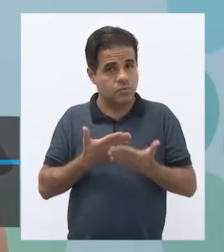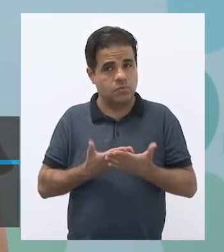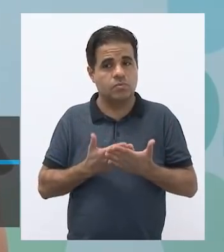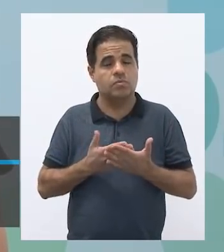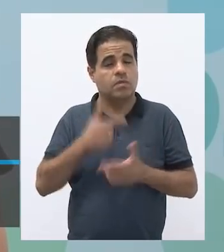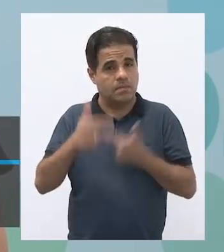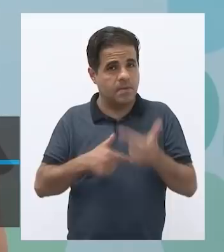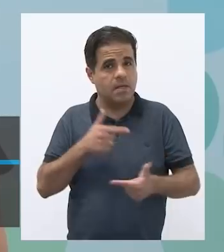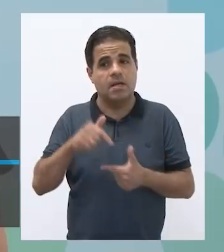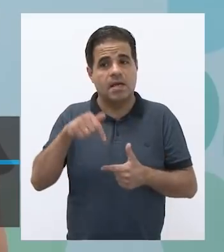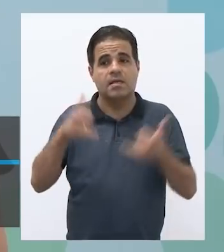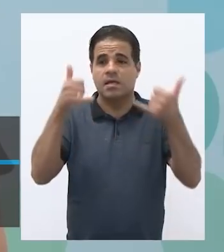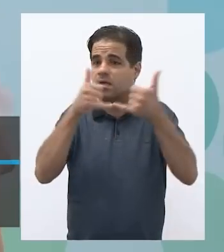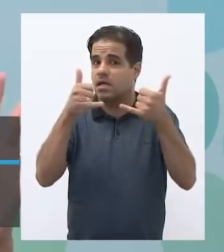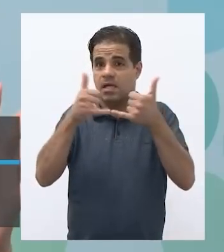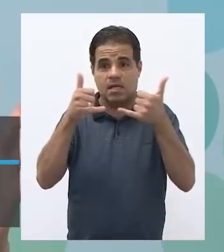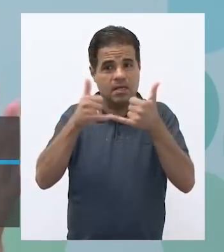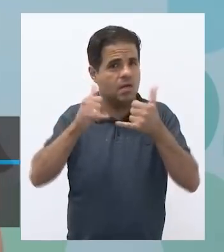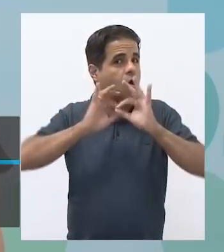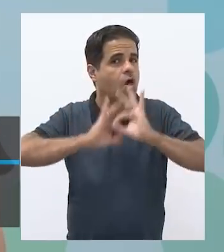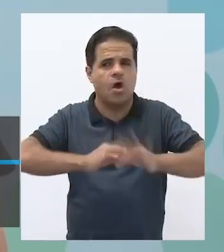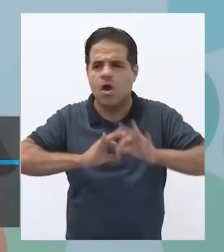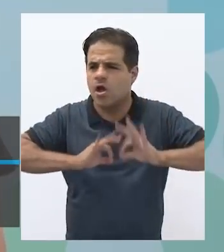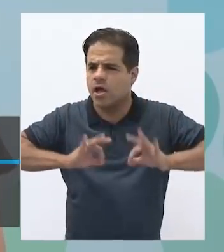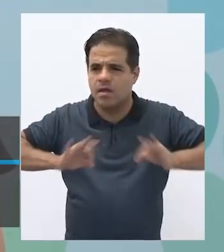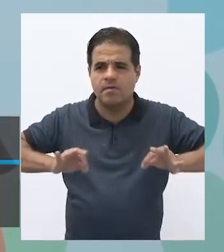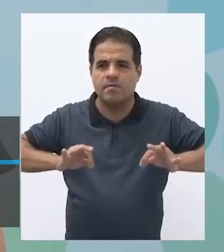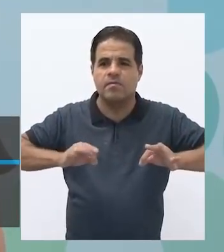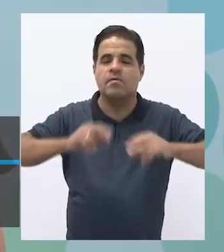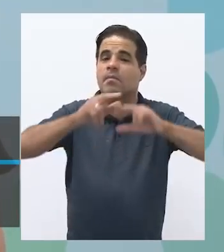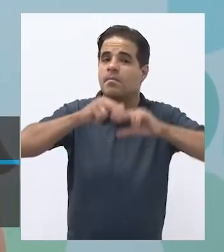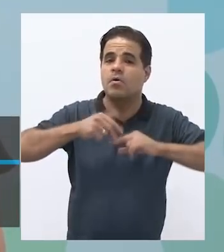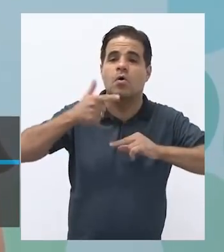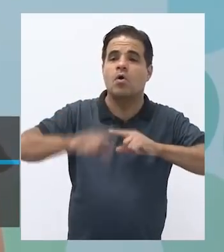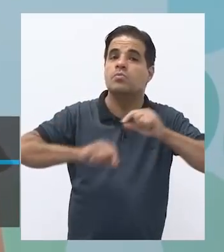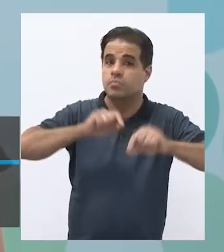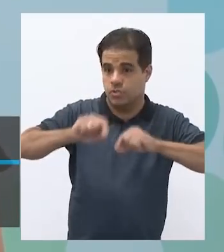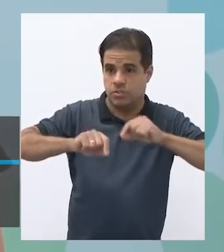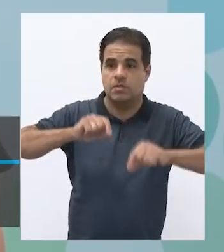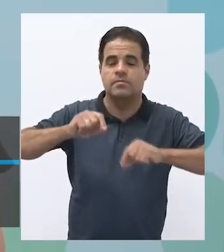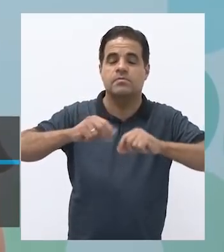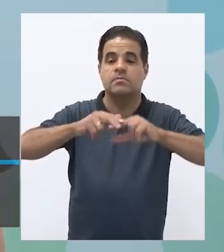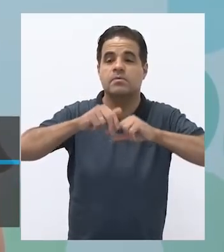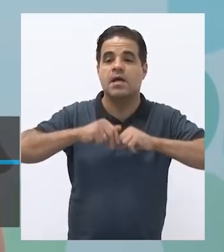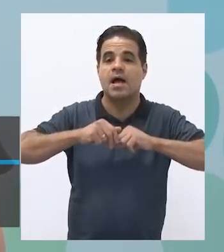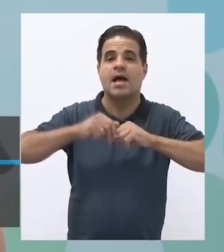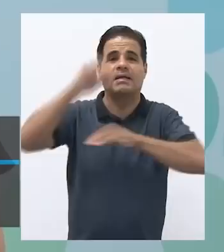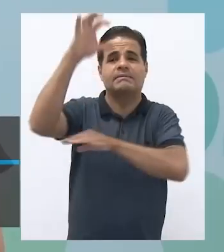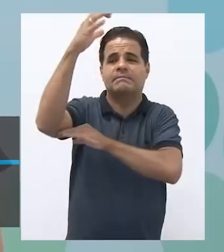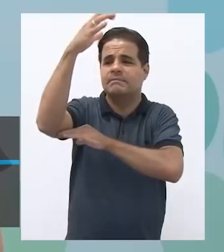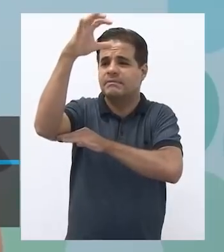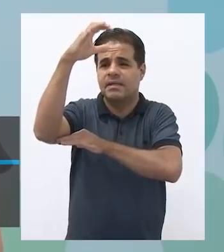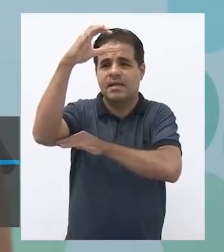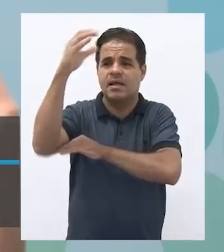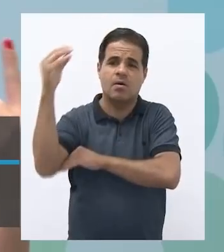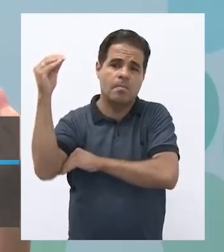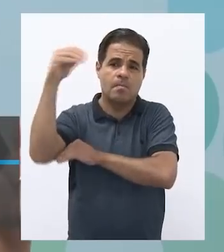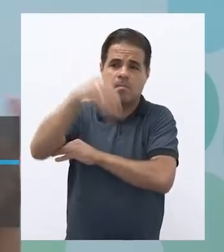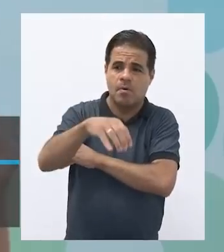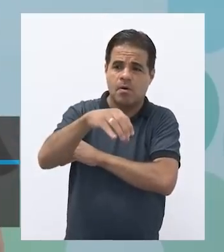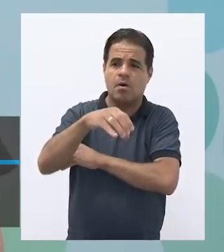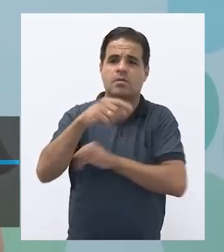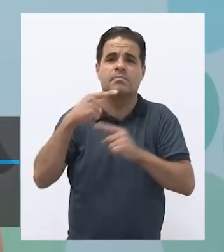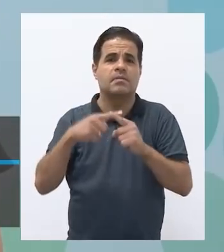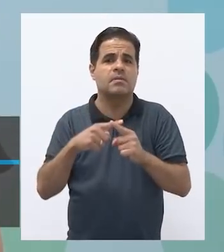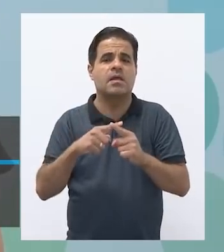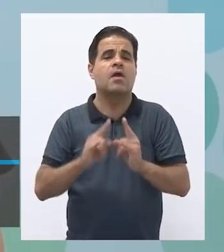e aqui a internet é horrível, mas é por outros motivos, né? Por conta de antena aqui que não pode ser colocado porque tem